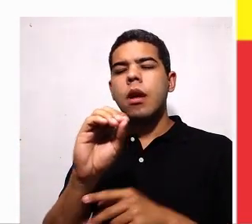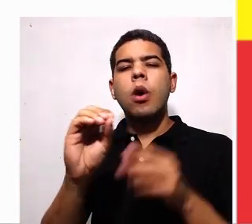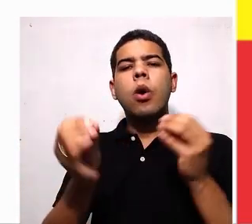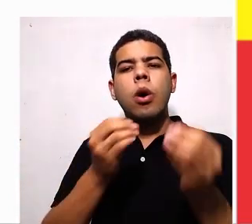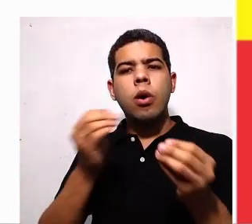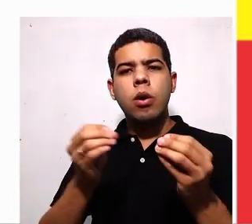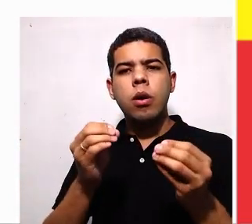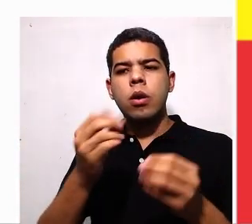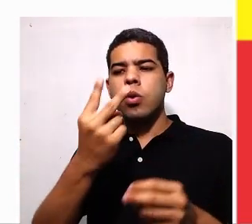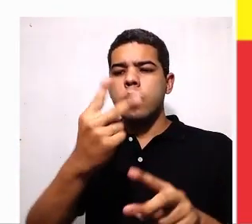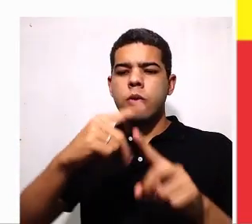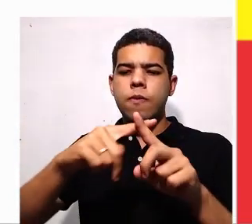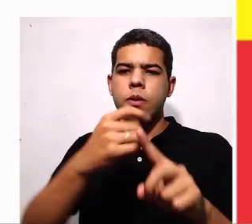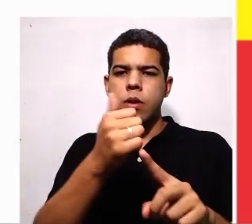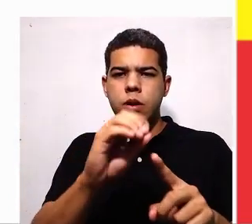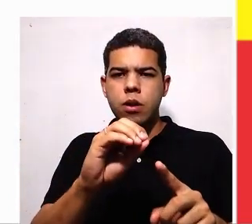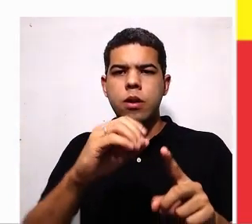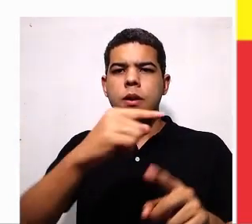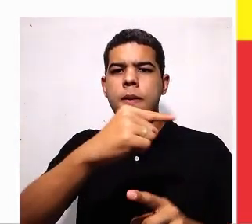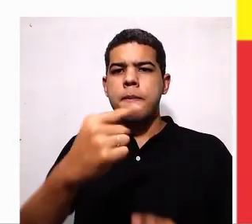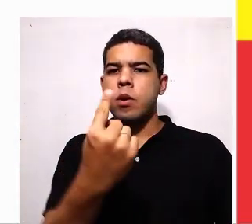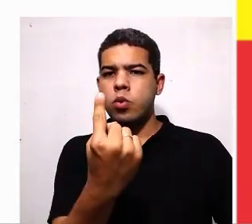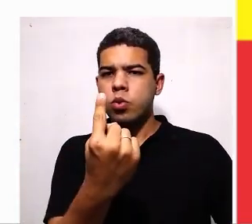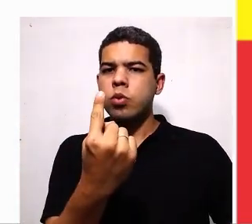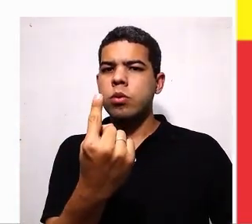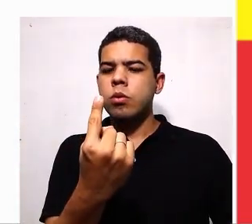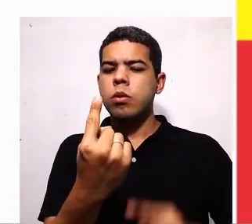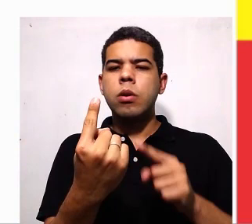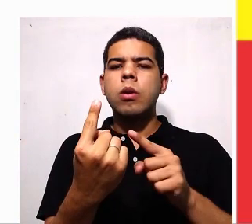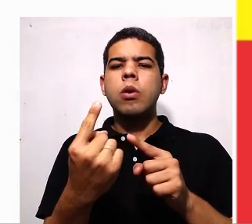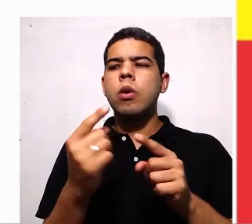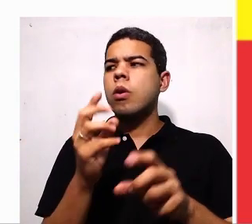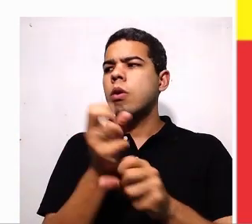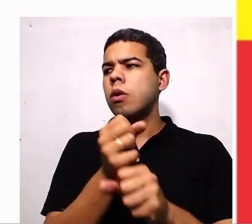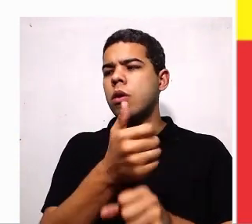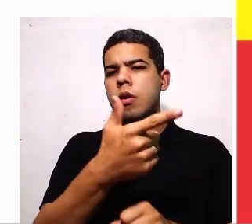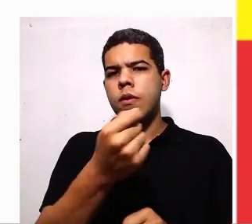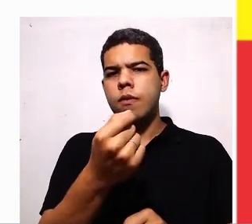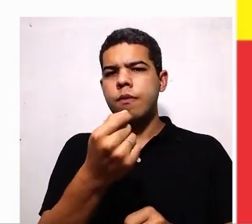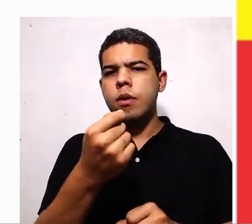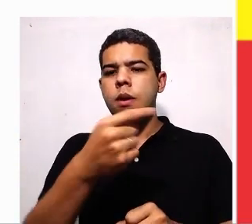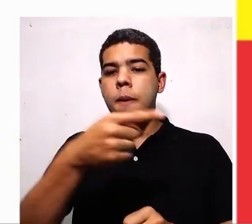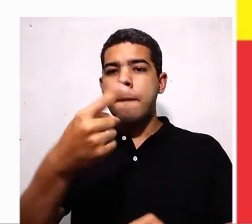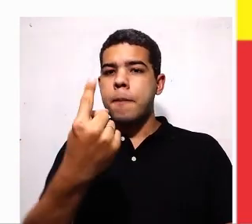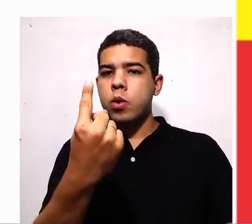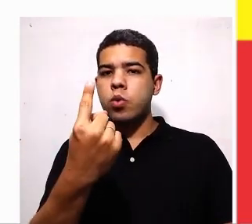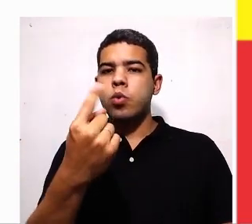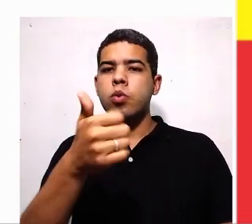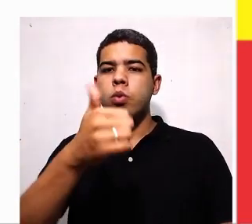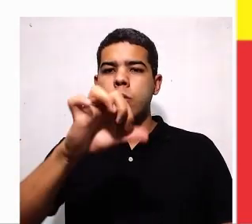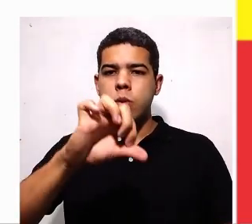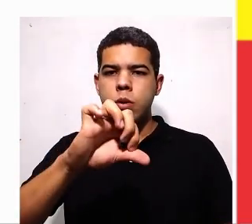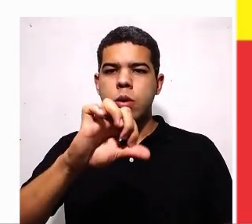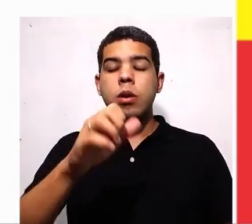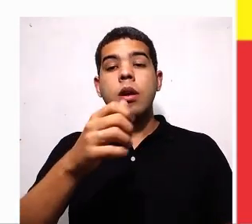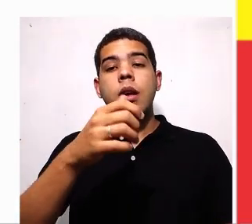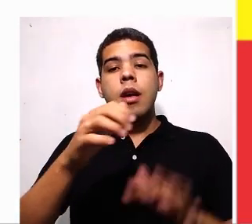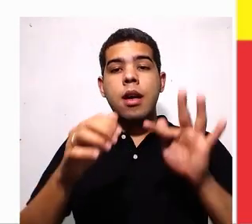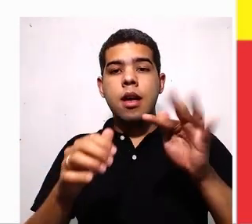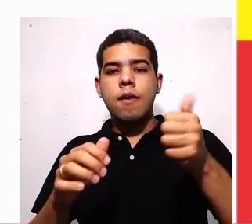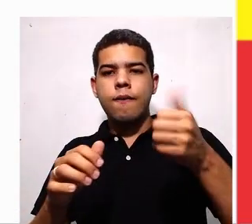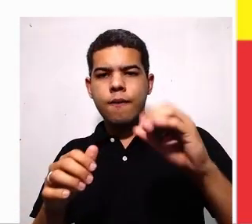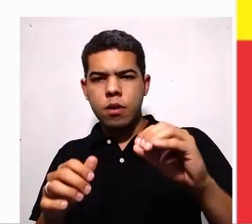fórmula. 2 vezes 10 menos 1. 2 vezes 10 é 20. 20 menos 1, 19. Então, você já sabe que a figura